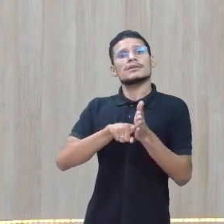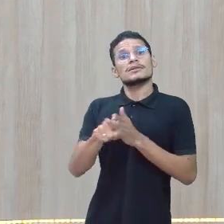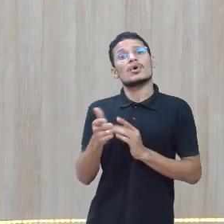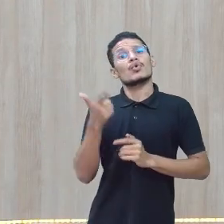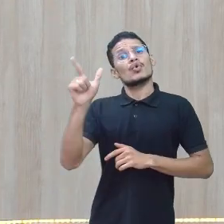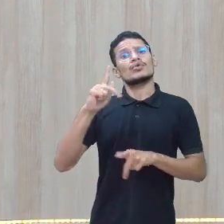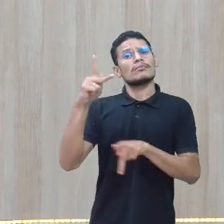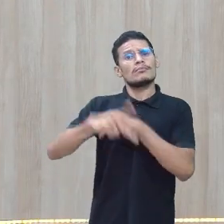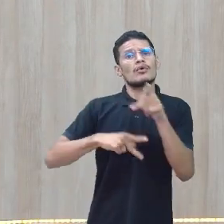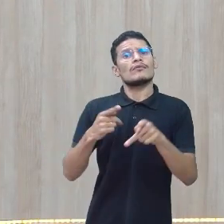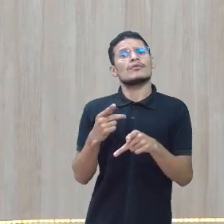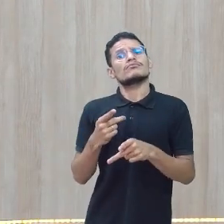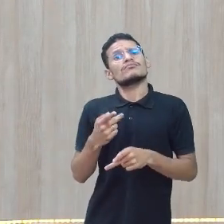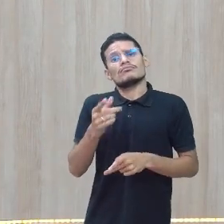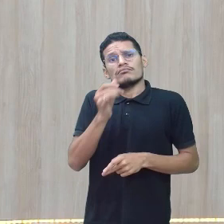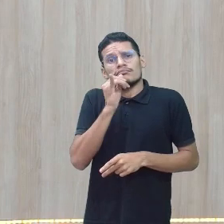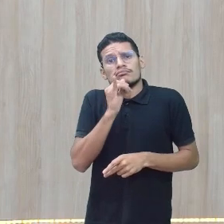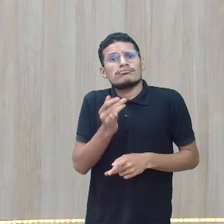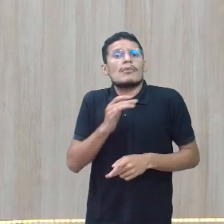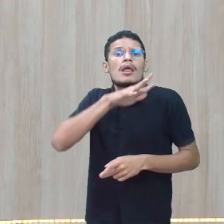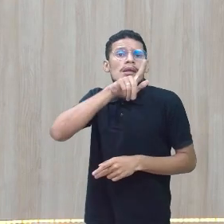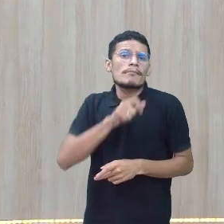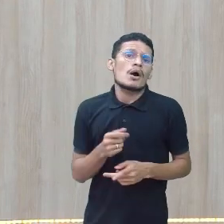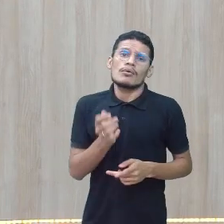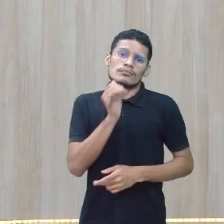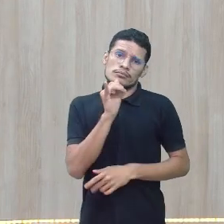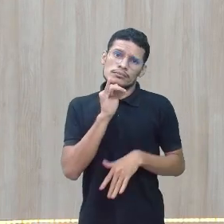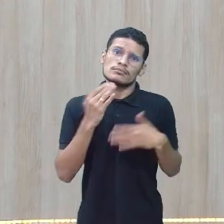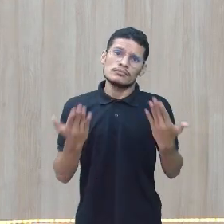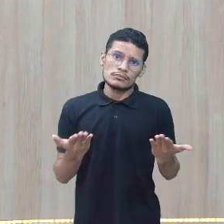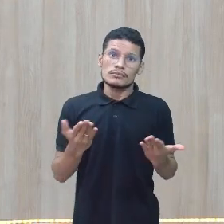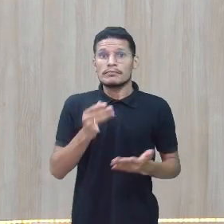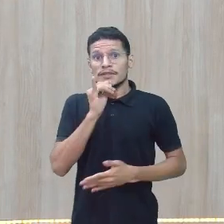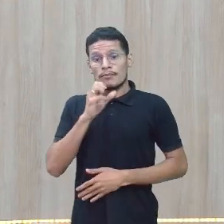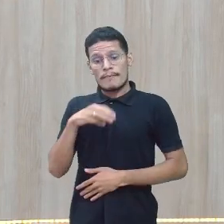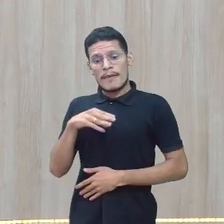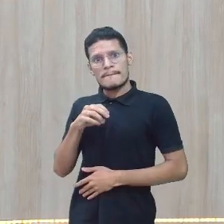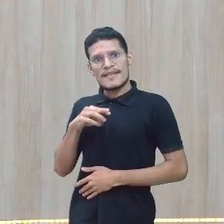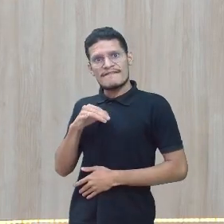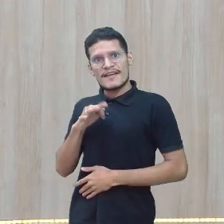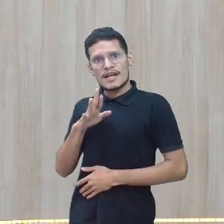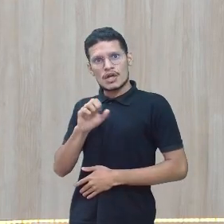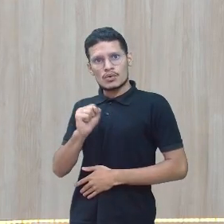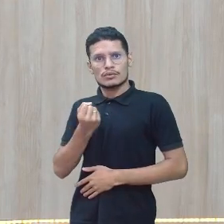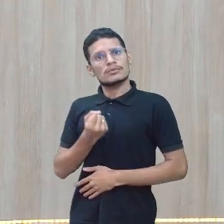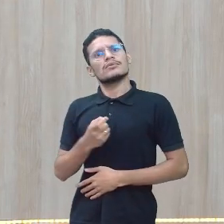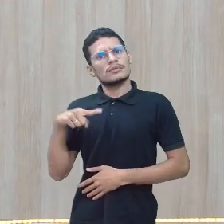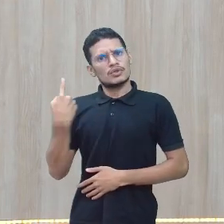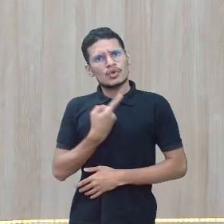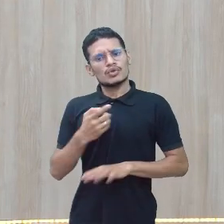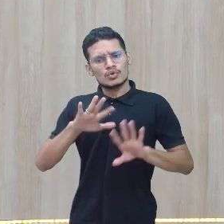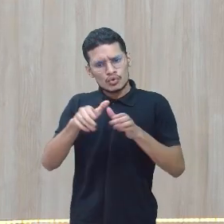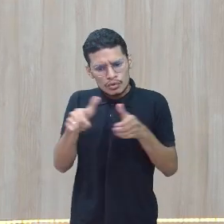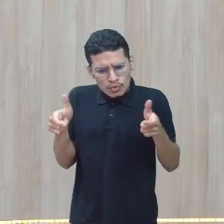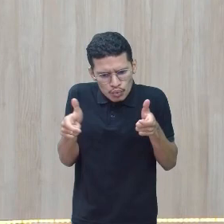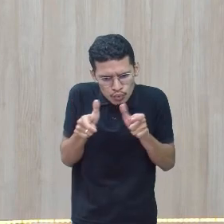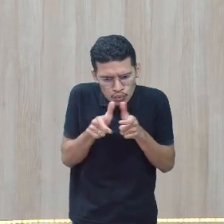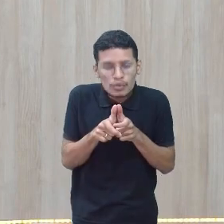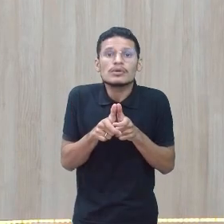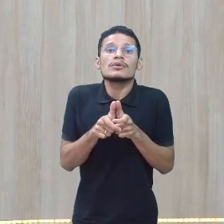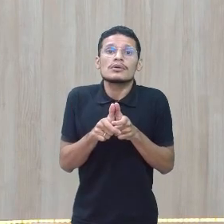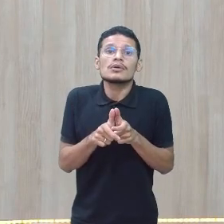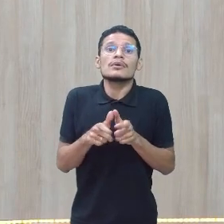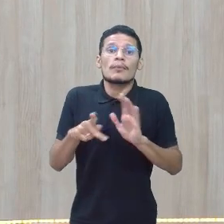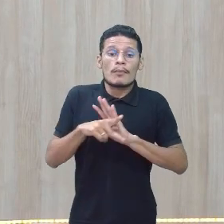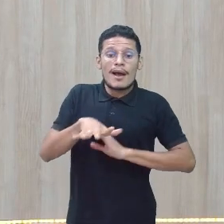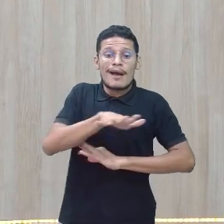uma população de determinado bicho, de determinada espécie. Os mamíferos. Eu estou classificando, eu estou reduzindo o